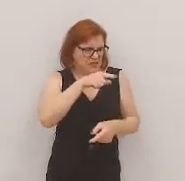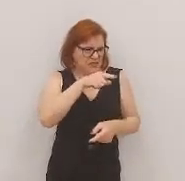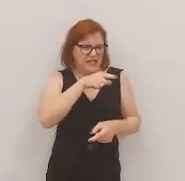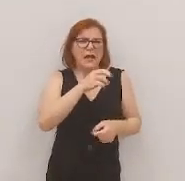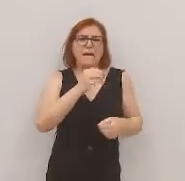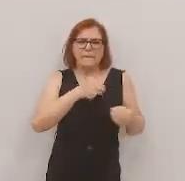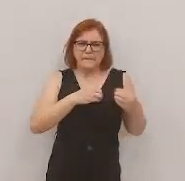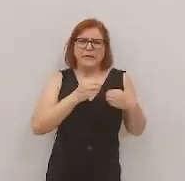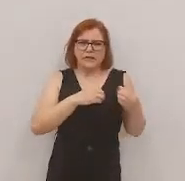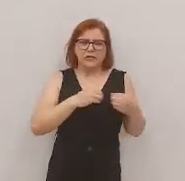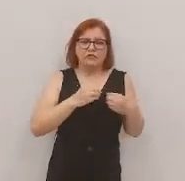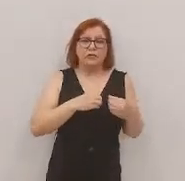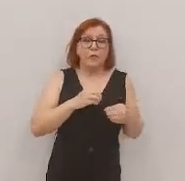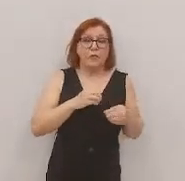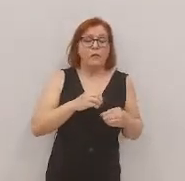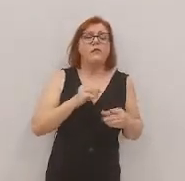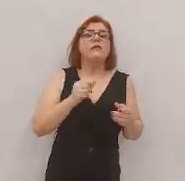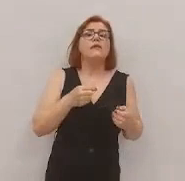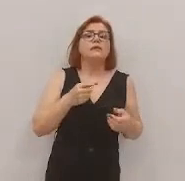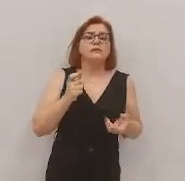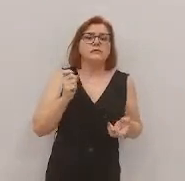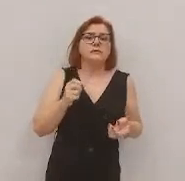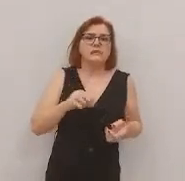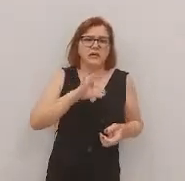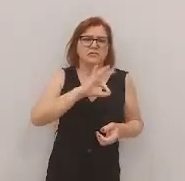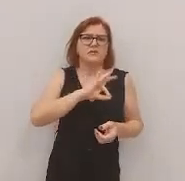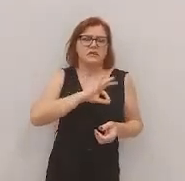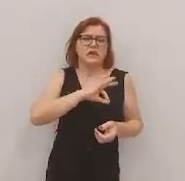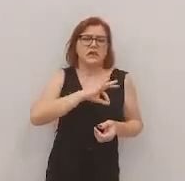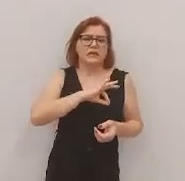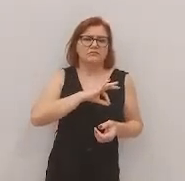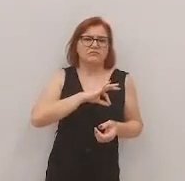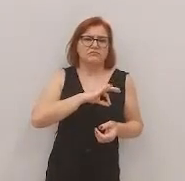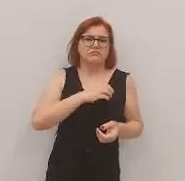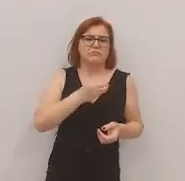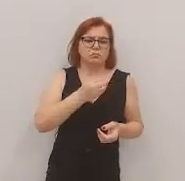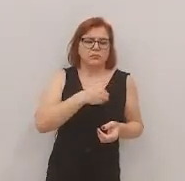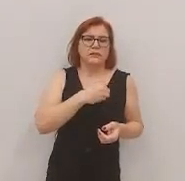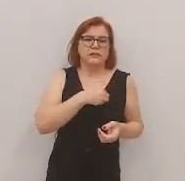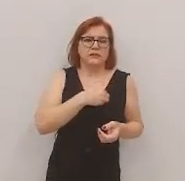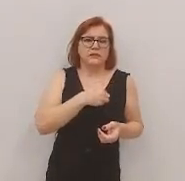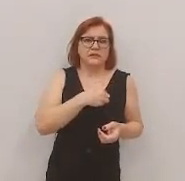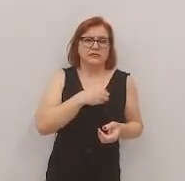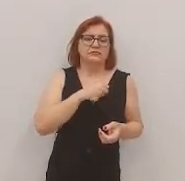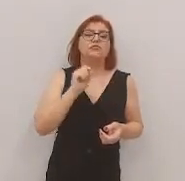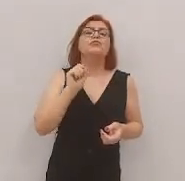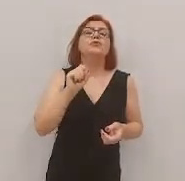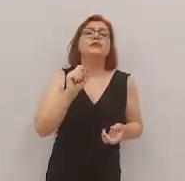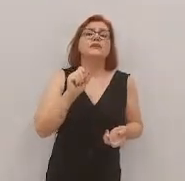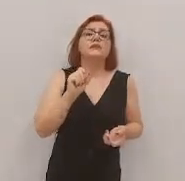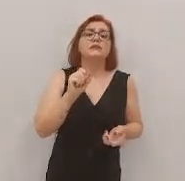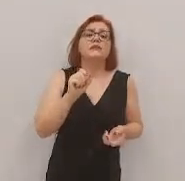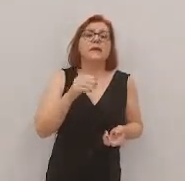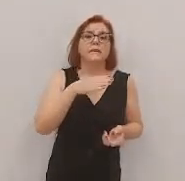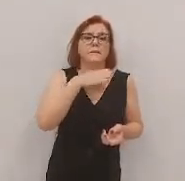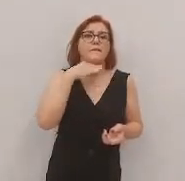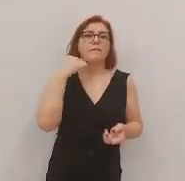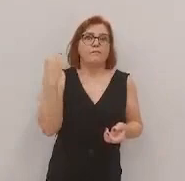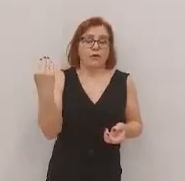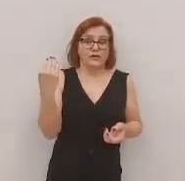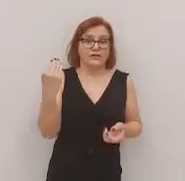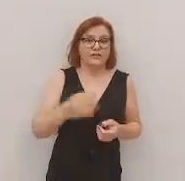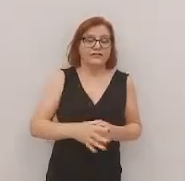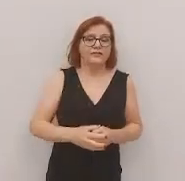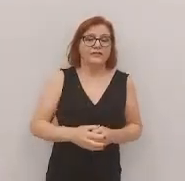E o salário de pecado é a morte. Você vai morrer. Você vai morrer. Oh,